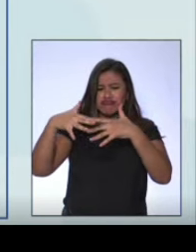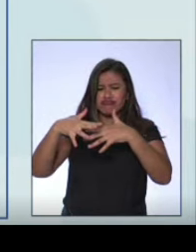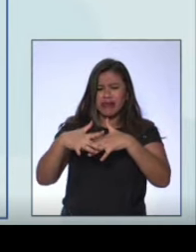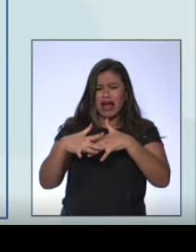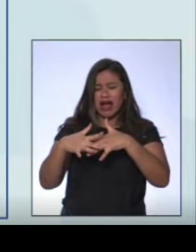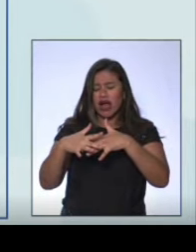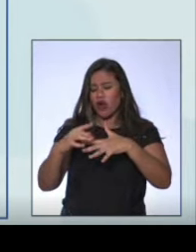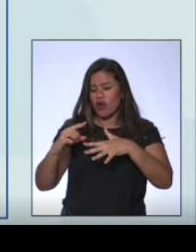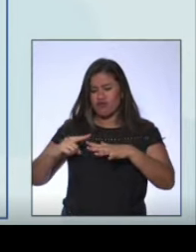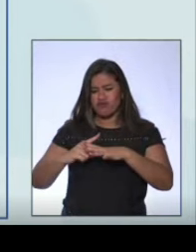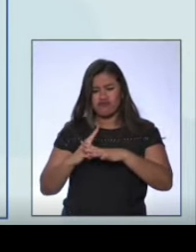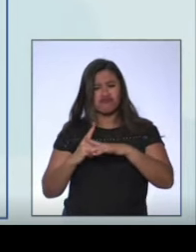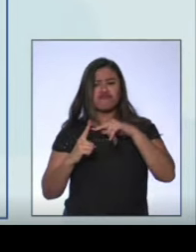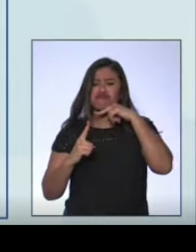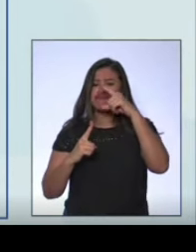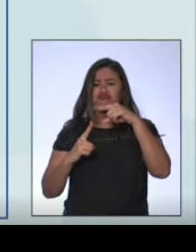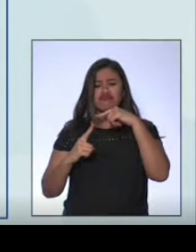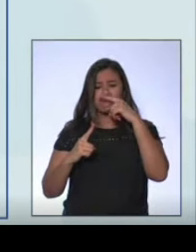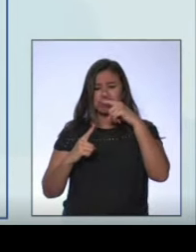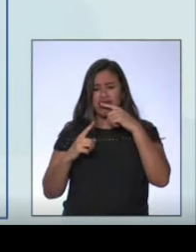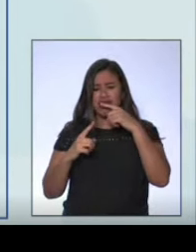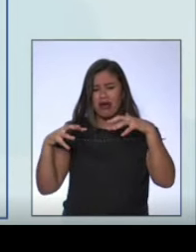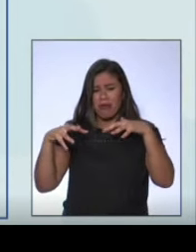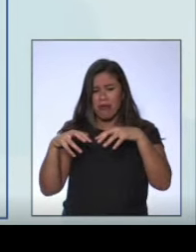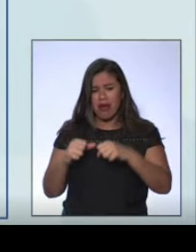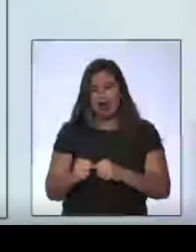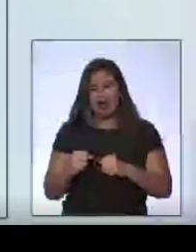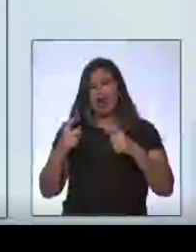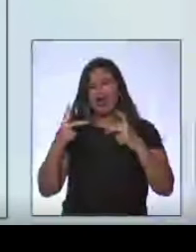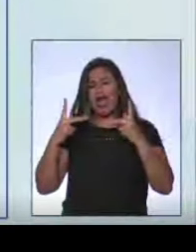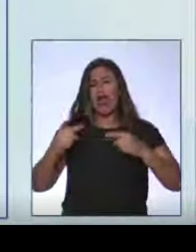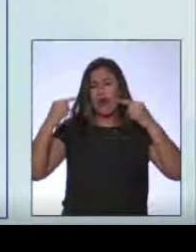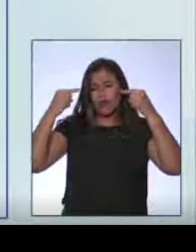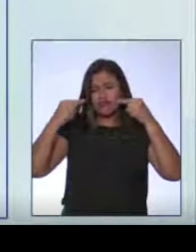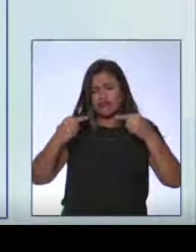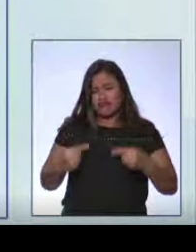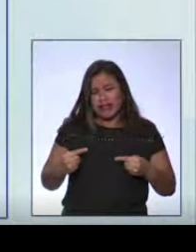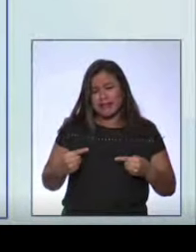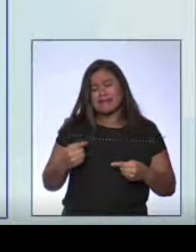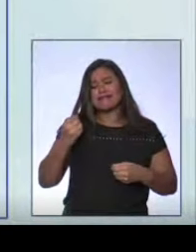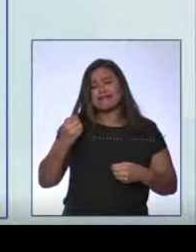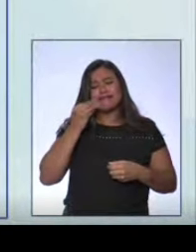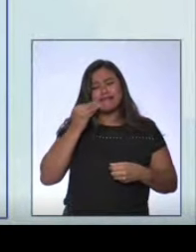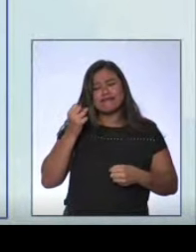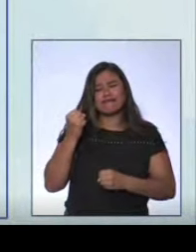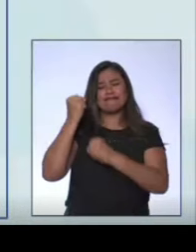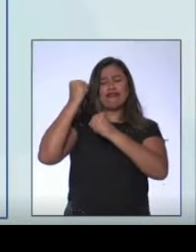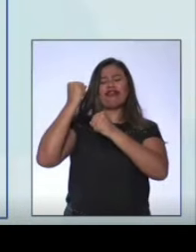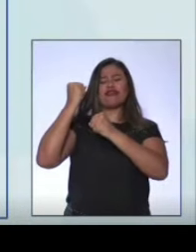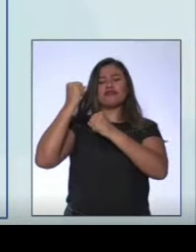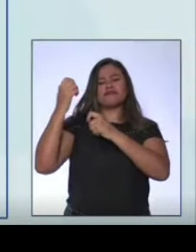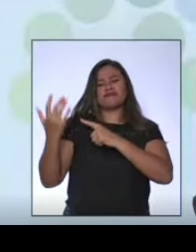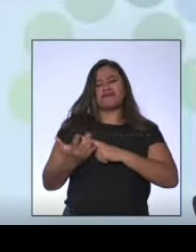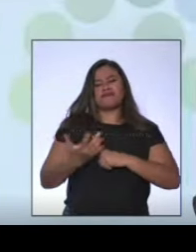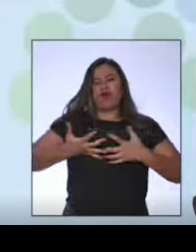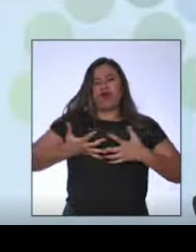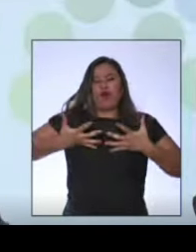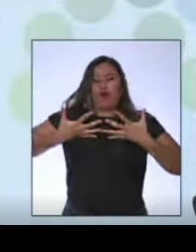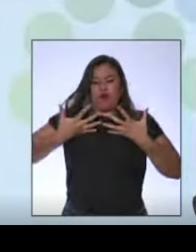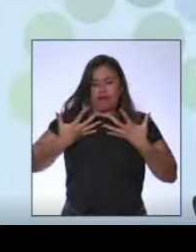lama. Eterno desafio. Ser forte é o que nos alimenta. Bonito Uau,